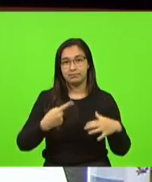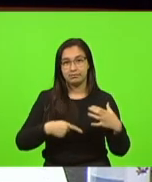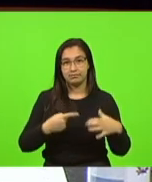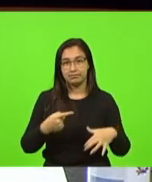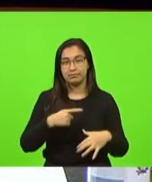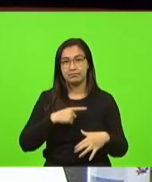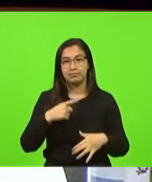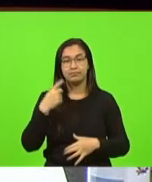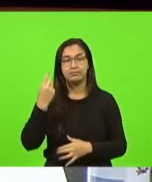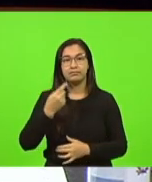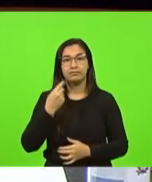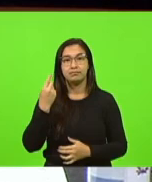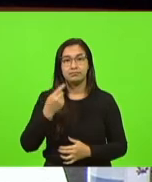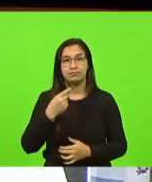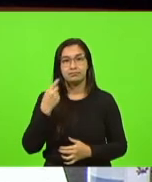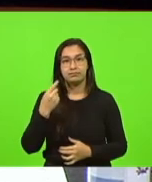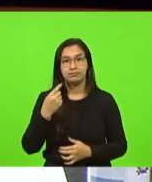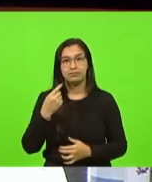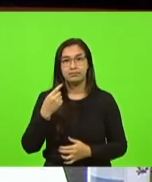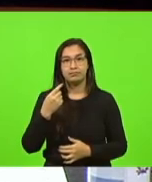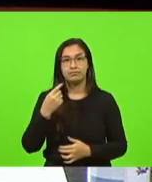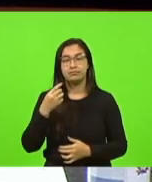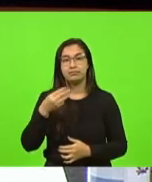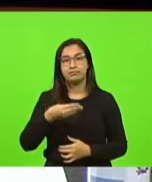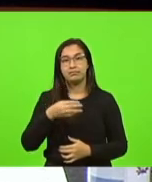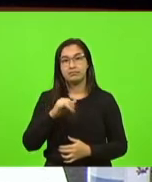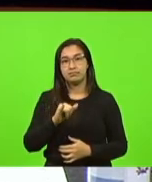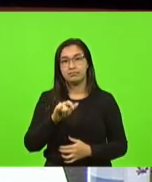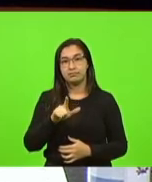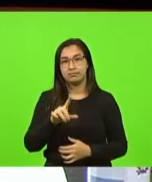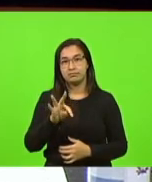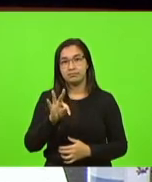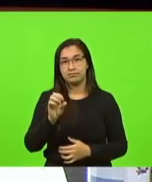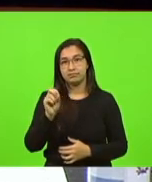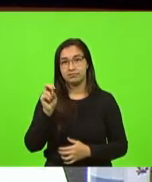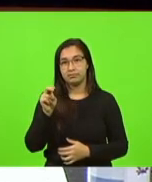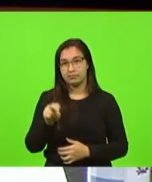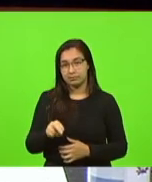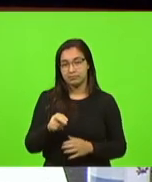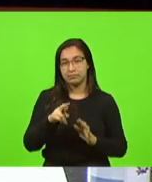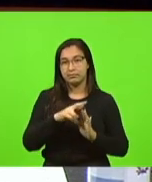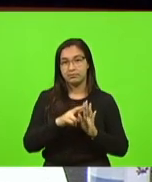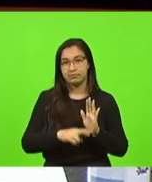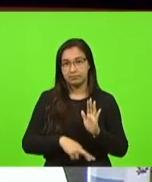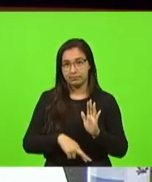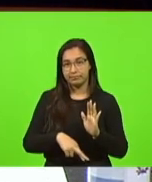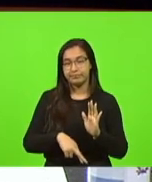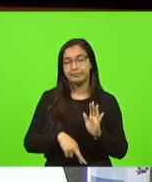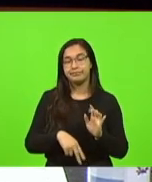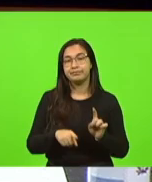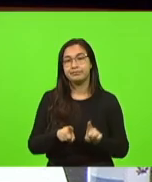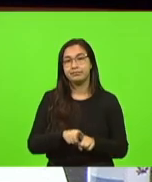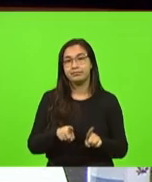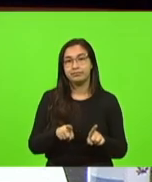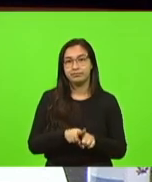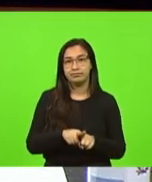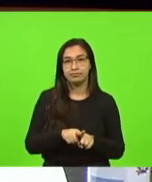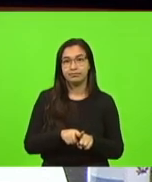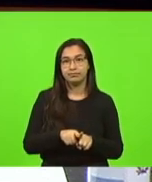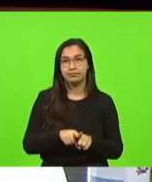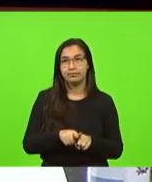deputado Milton Obos como relator, e ainda o deputado